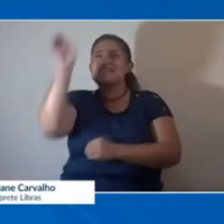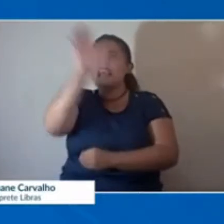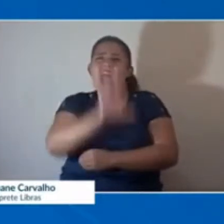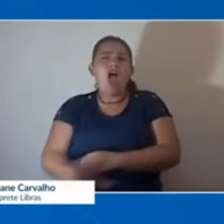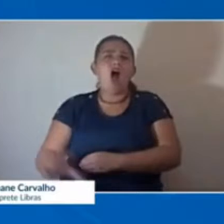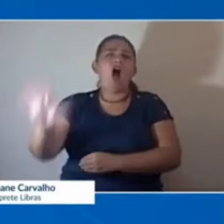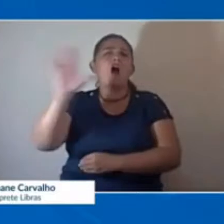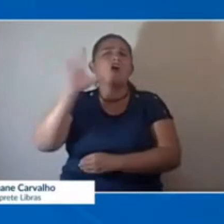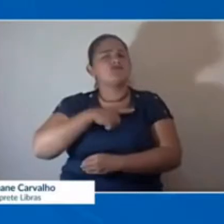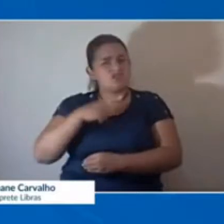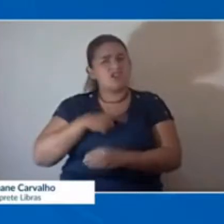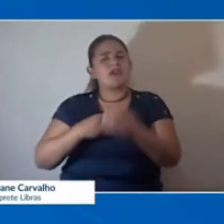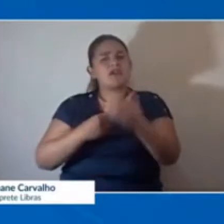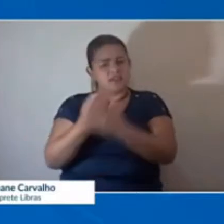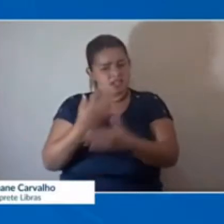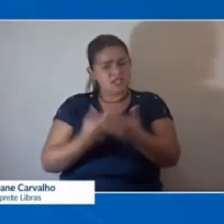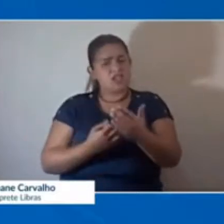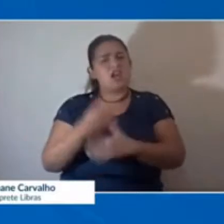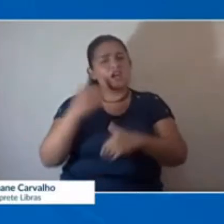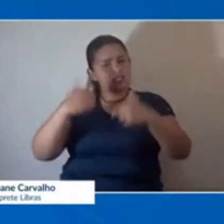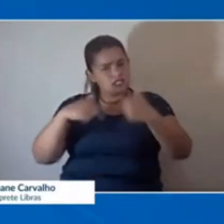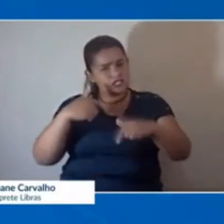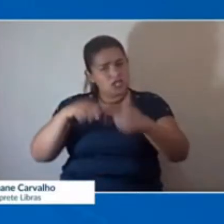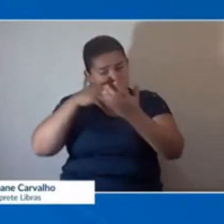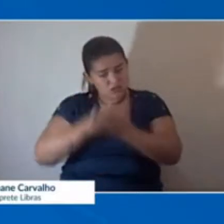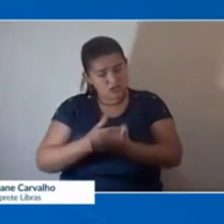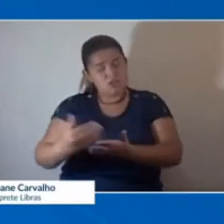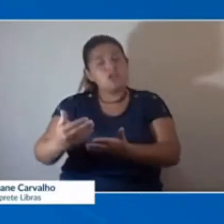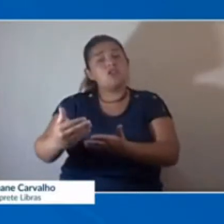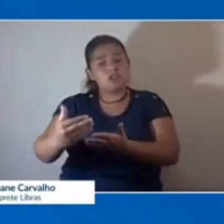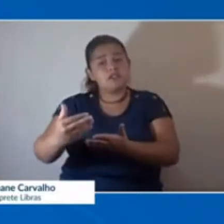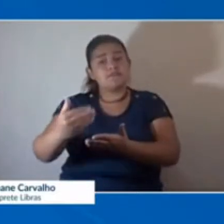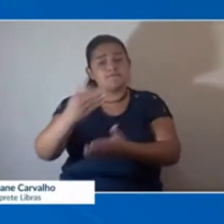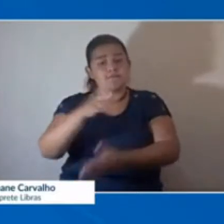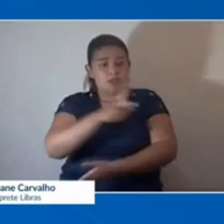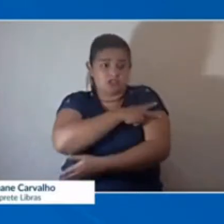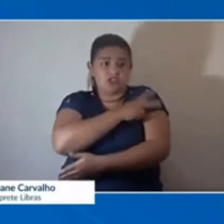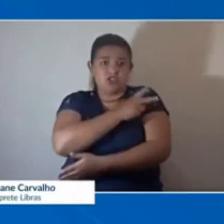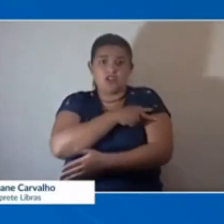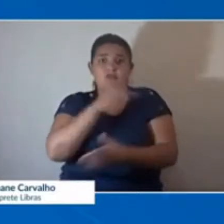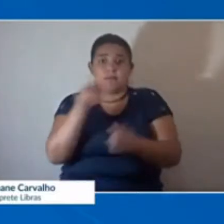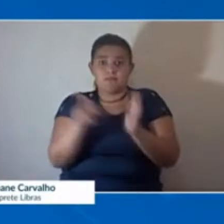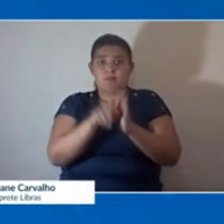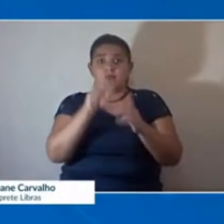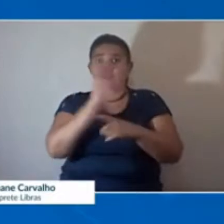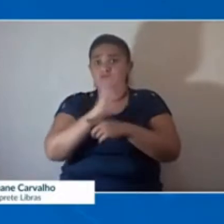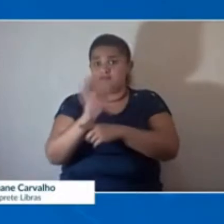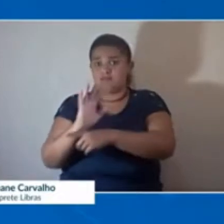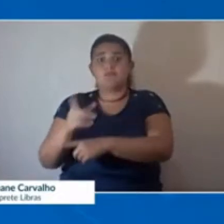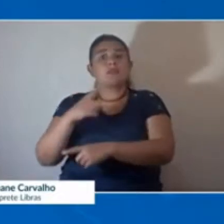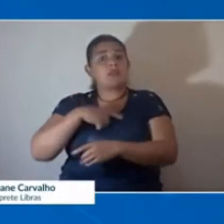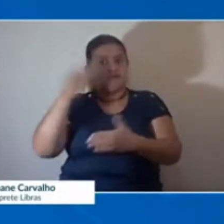assim, começam a atuar nas chefias de filmes. A gente tem diretoras aí